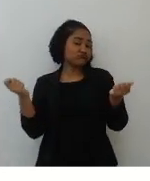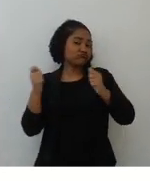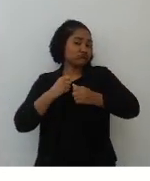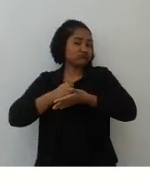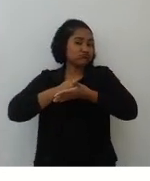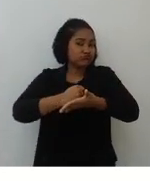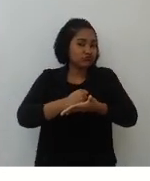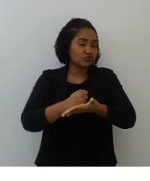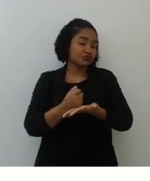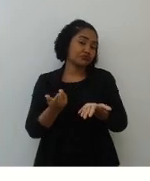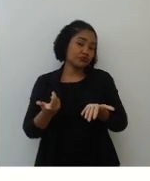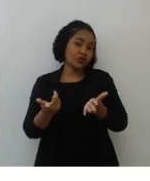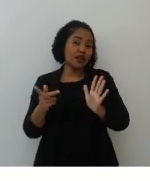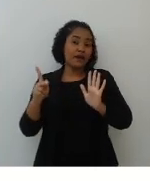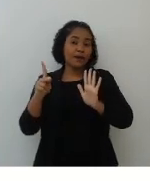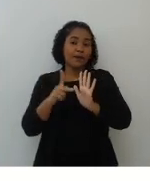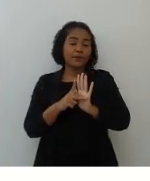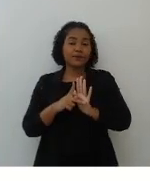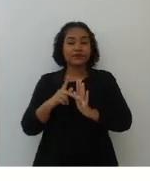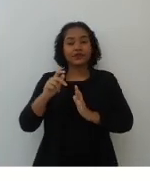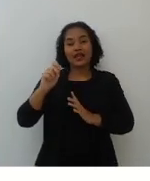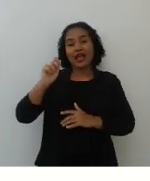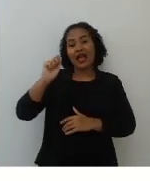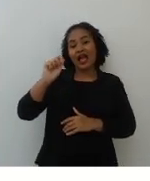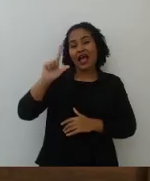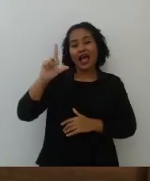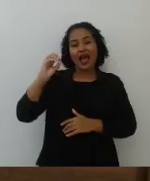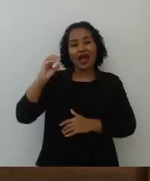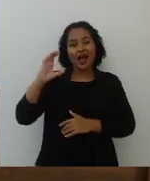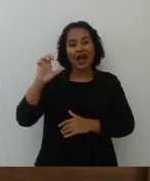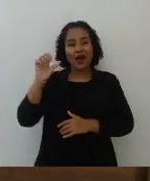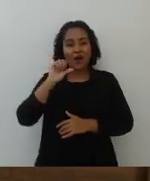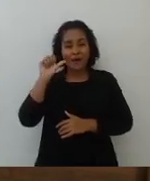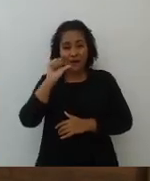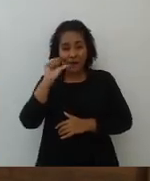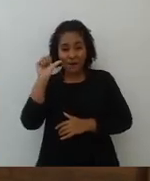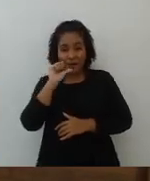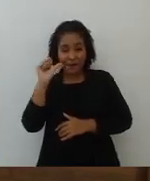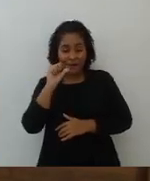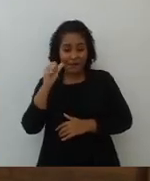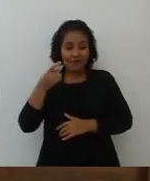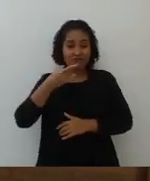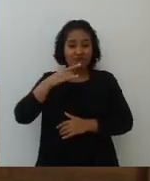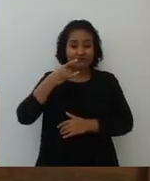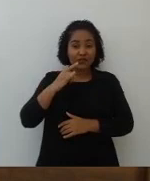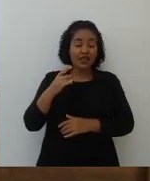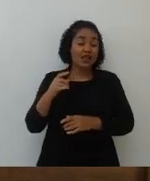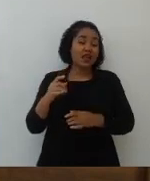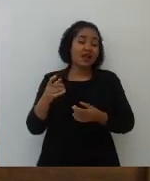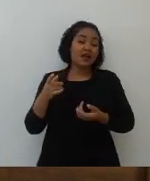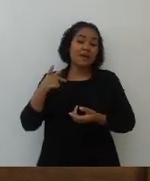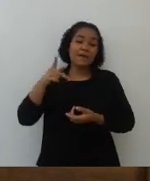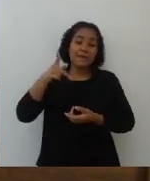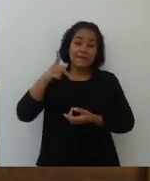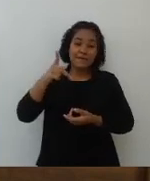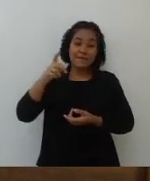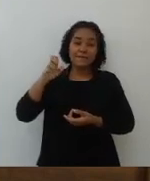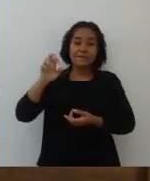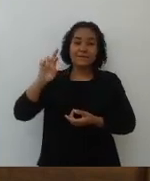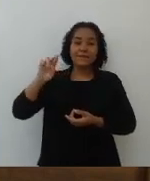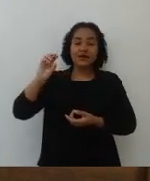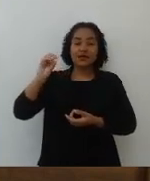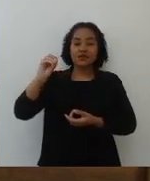substâncias tóxicas, como é o caso do álcool. Então, excesso de álcool, ingestão de álcool, a gente sabe que aí o peroxissomo vai